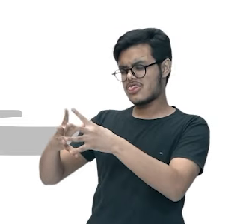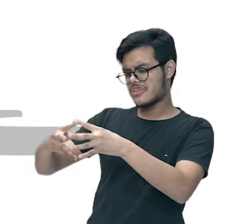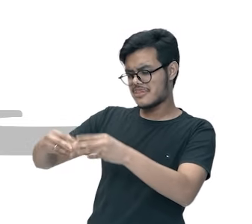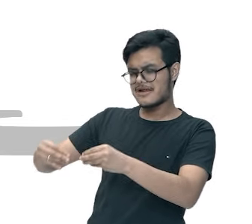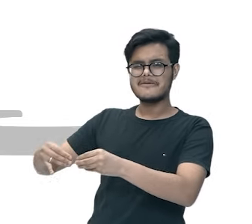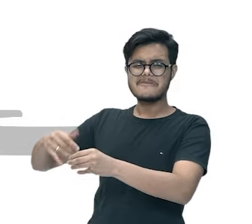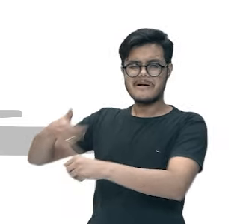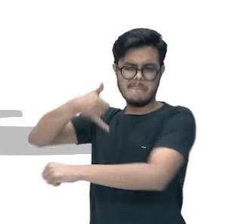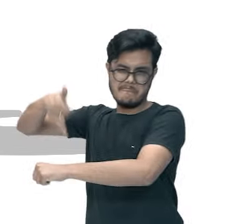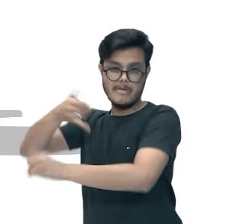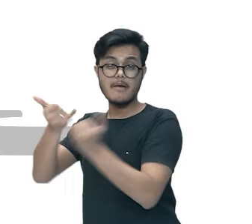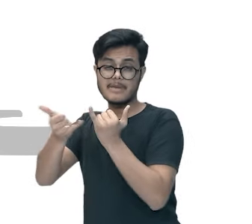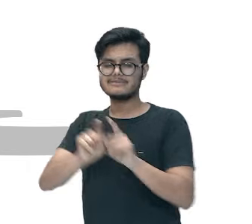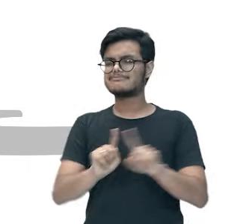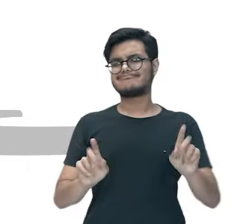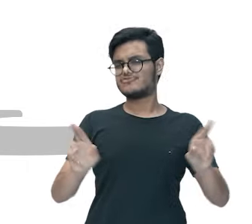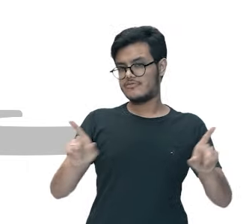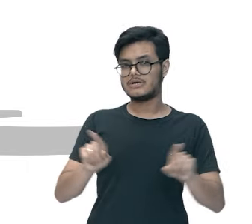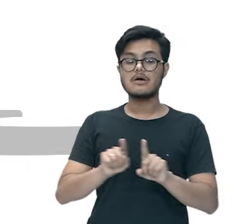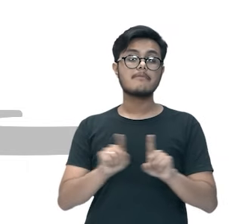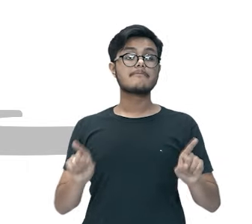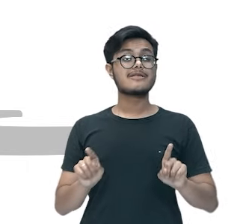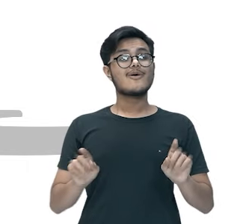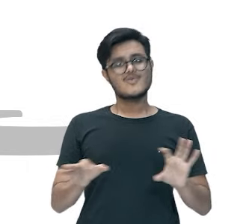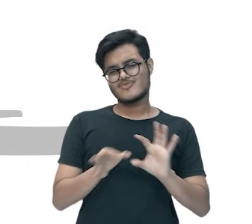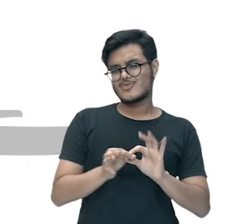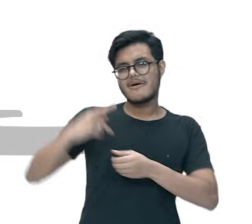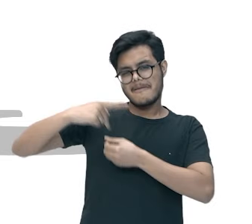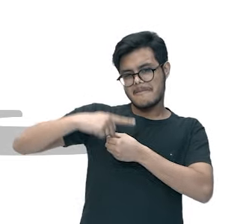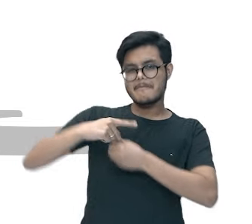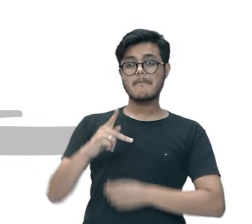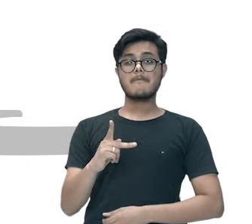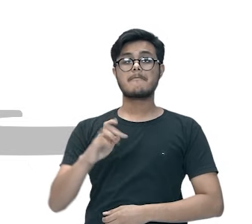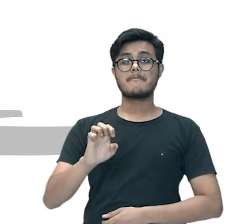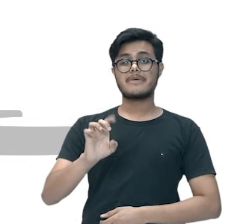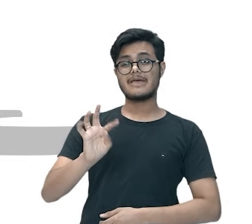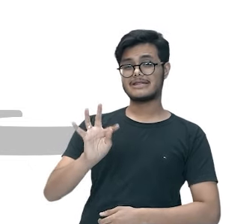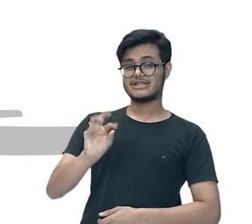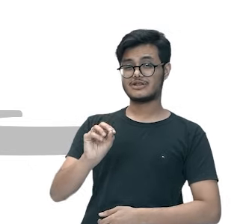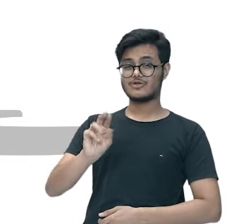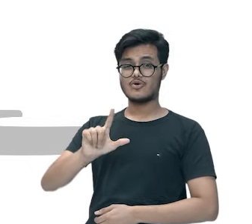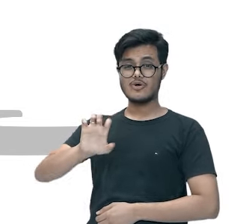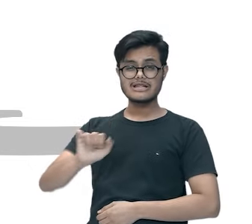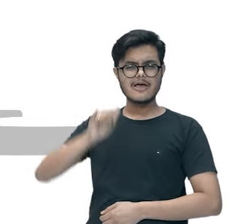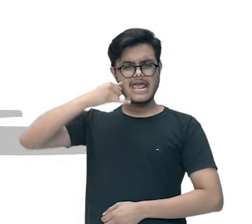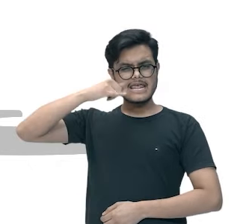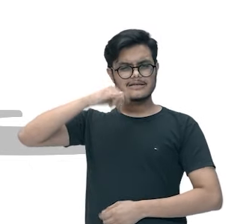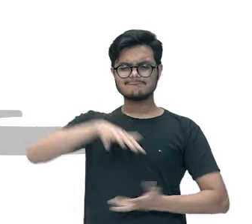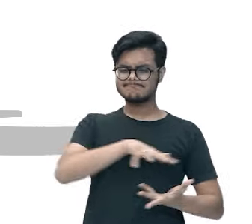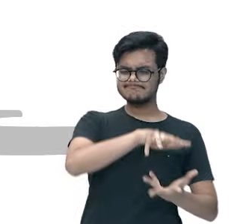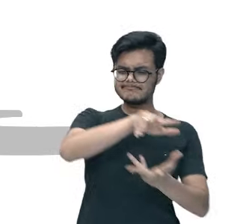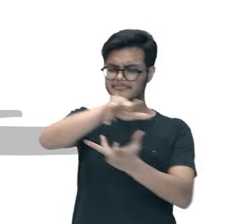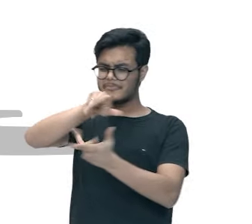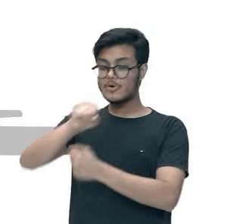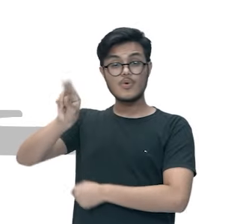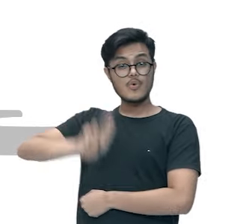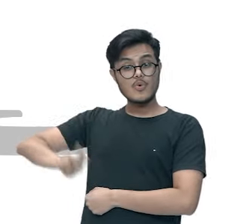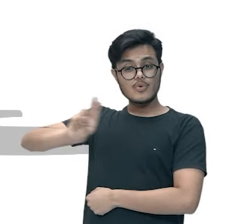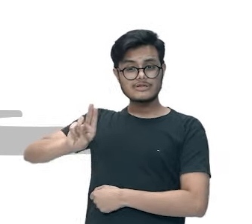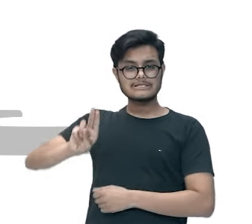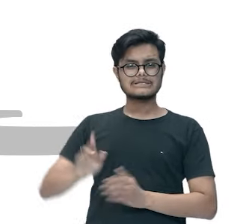pedra. Pelo fato de ser uma das principais fontes de energia a nível mundial, o petróleo é conhecido